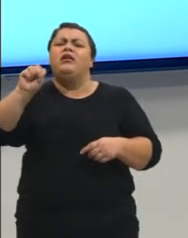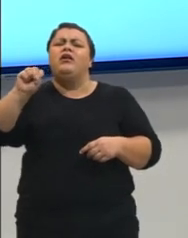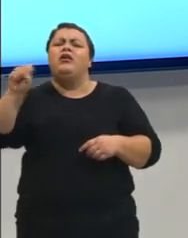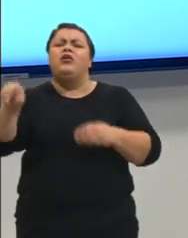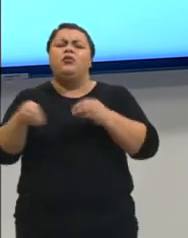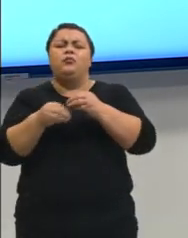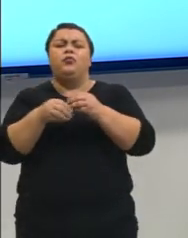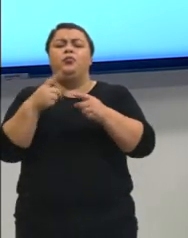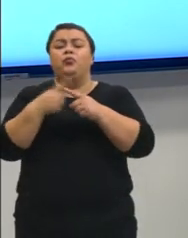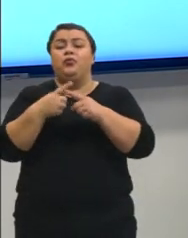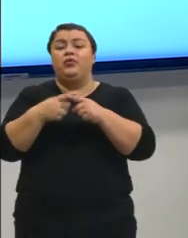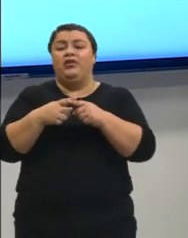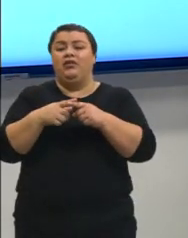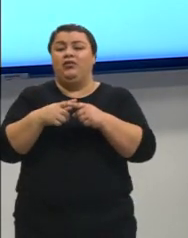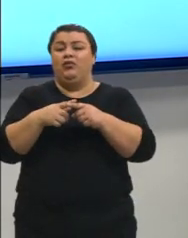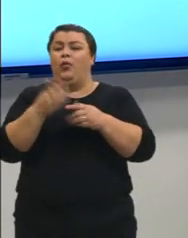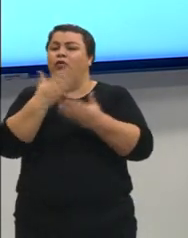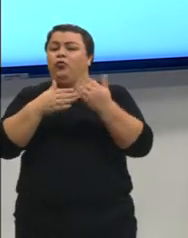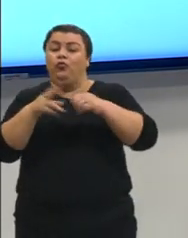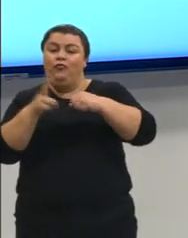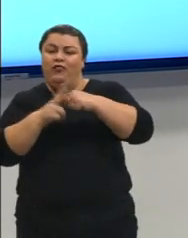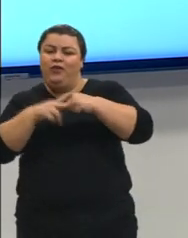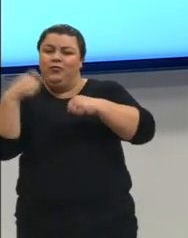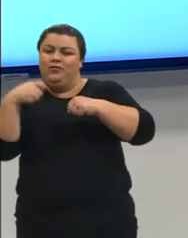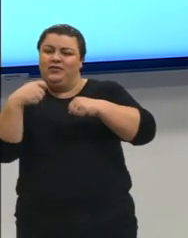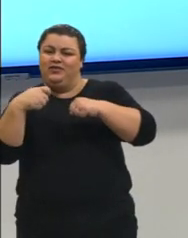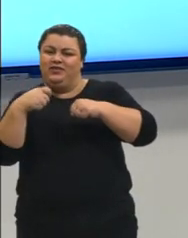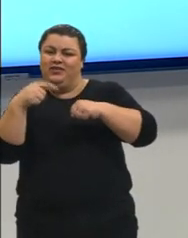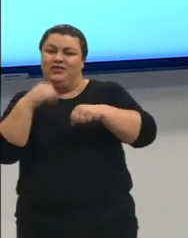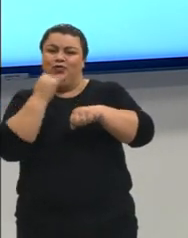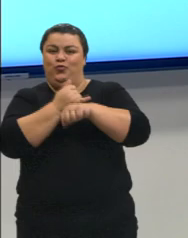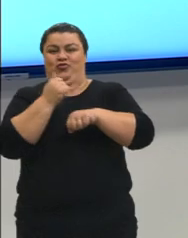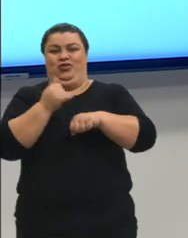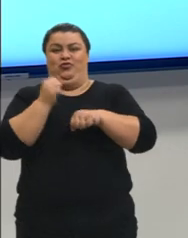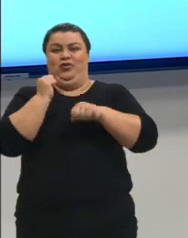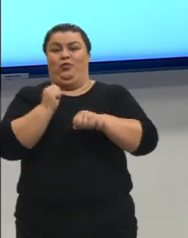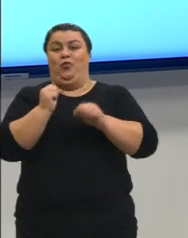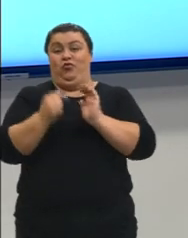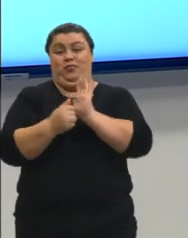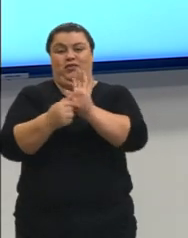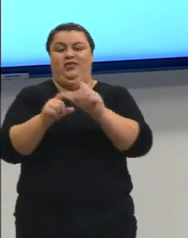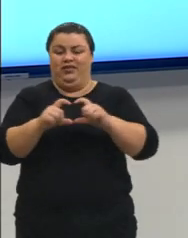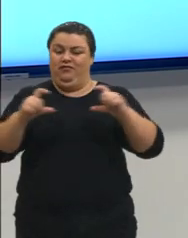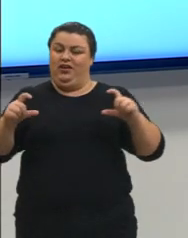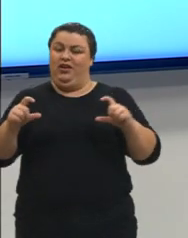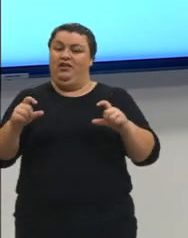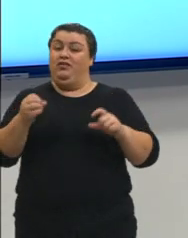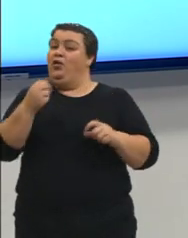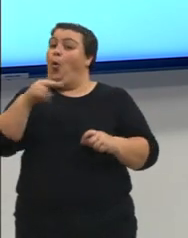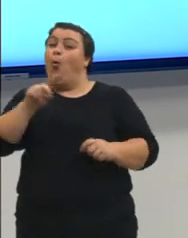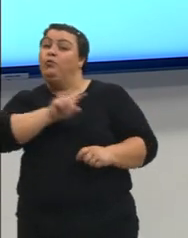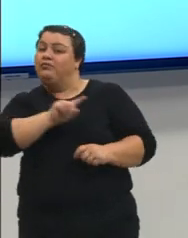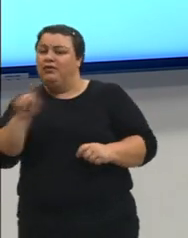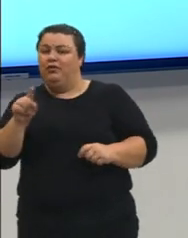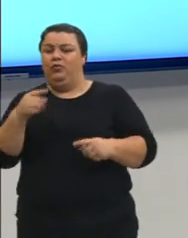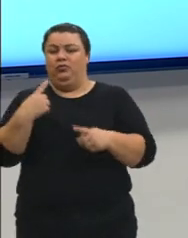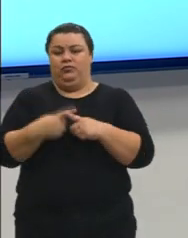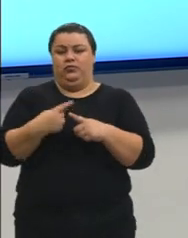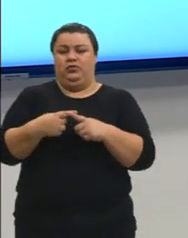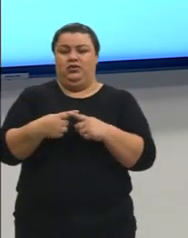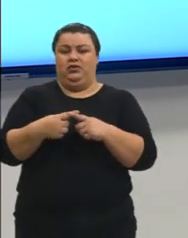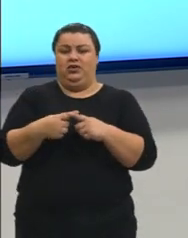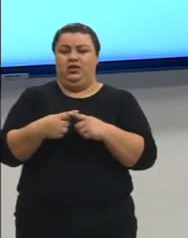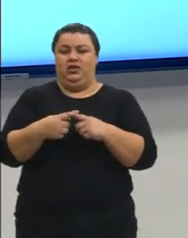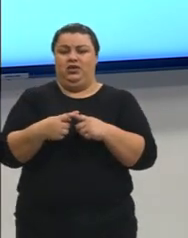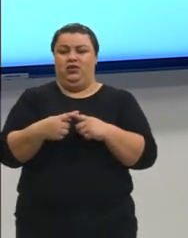Todo verbo que precisa de objeto Ele pode aparecer na frase ou não é diferente do predicado do sujeito que